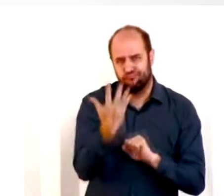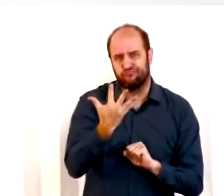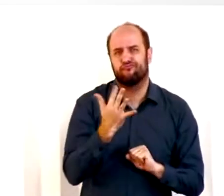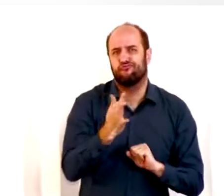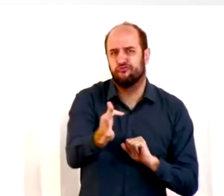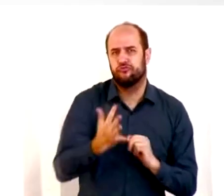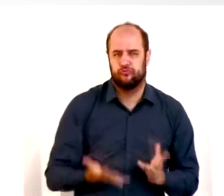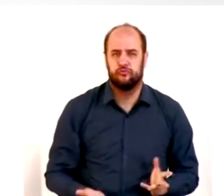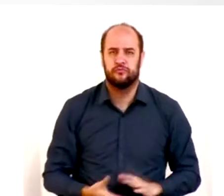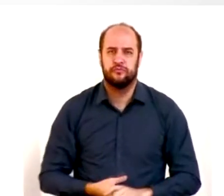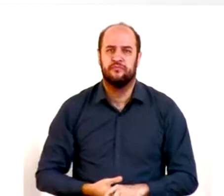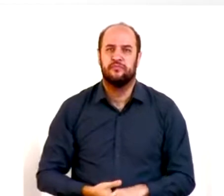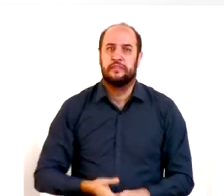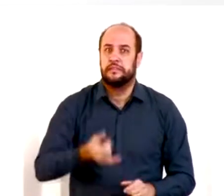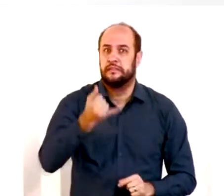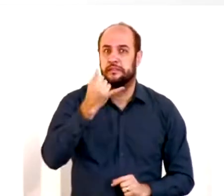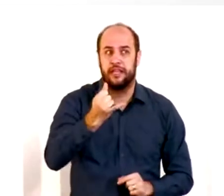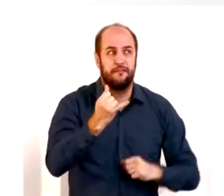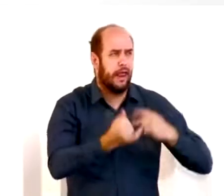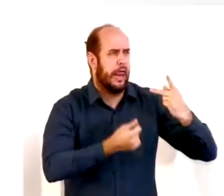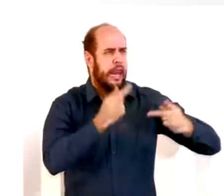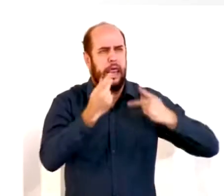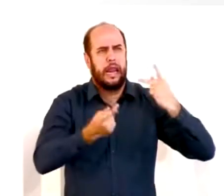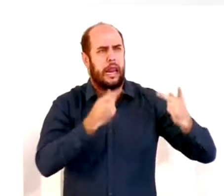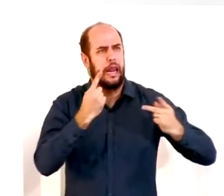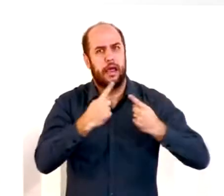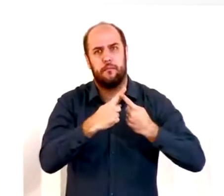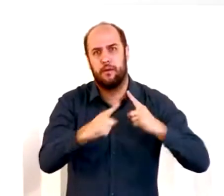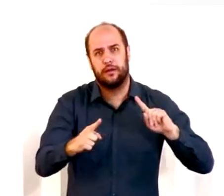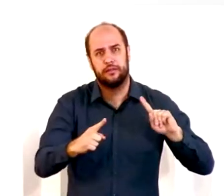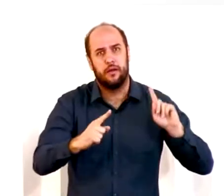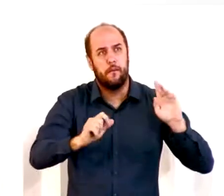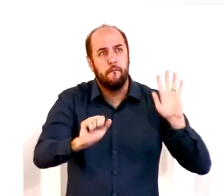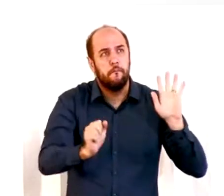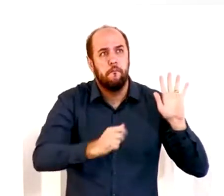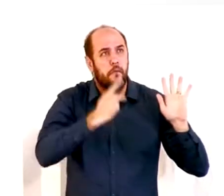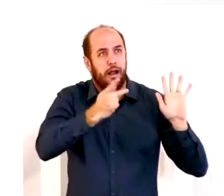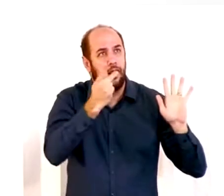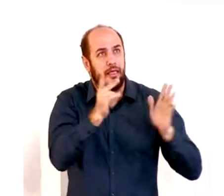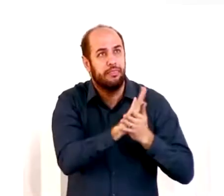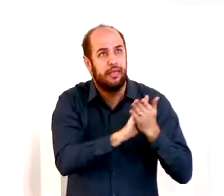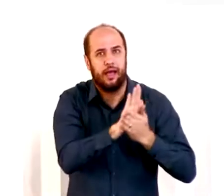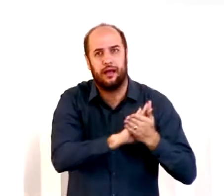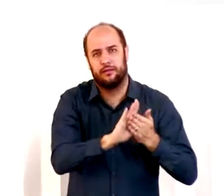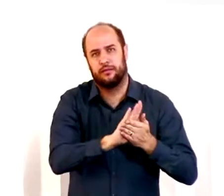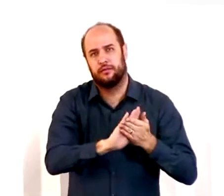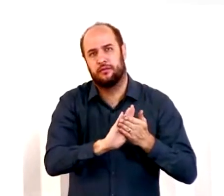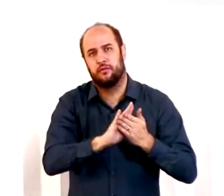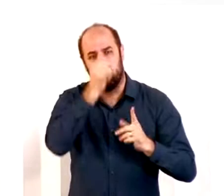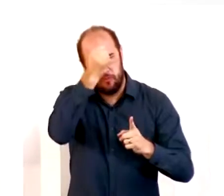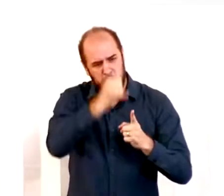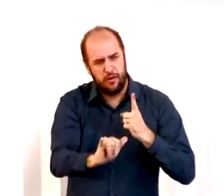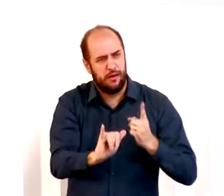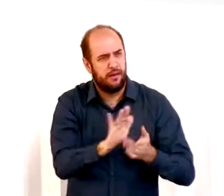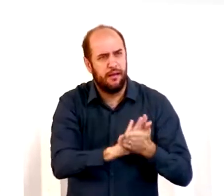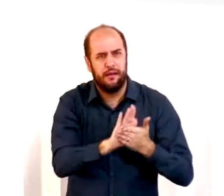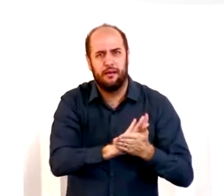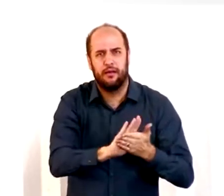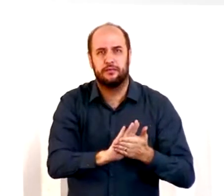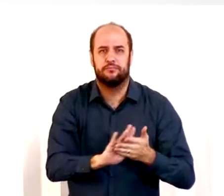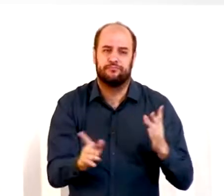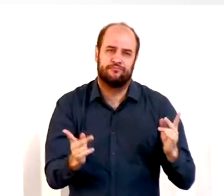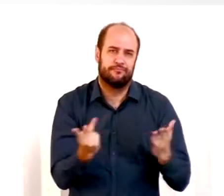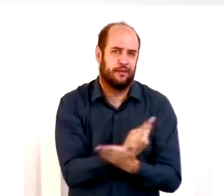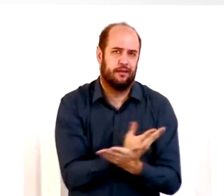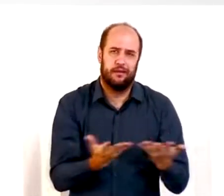profecia não se cumpria, eles eram considerados infiéis. Reis, sacerdotes e profetas, todos sob o